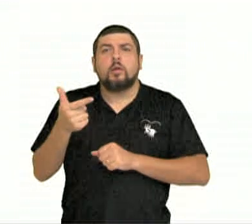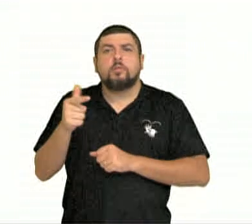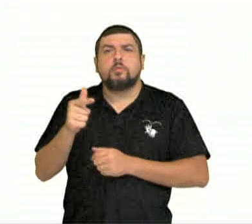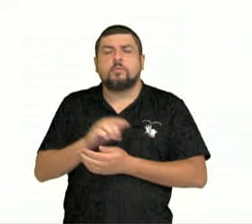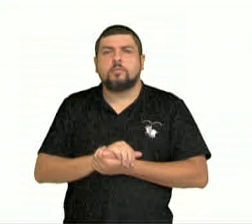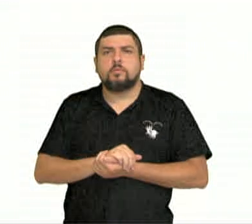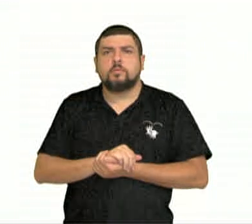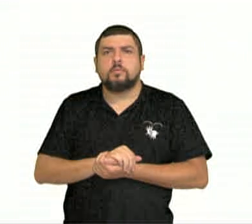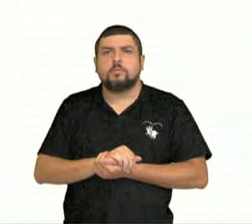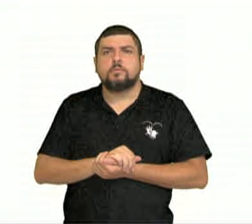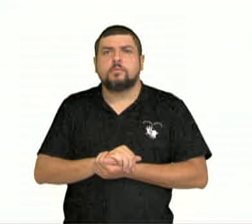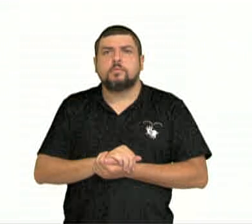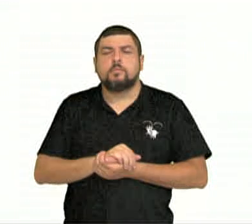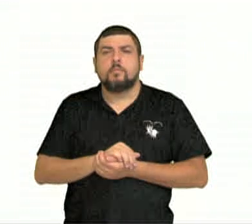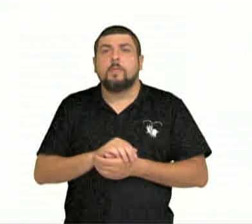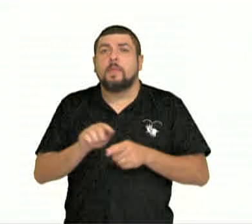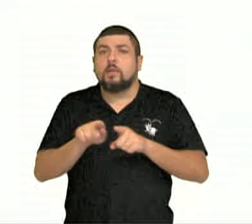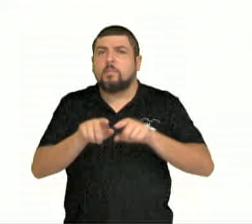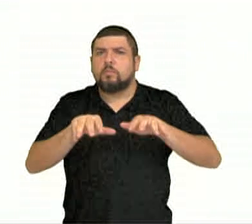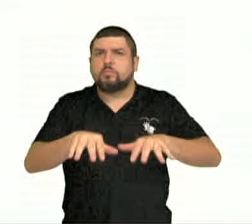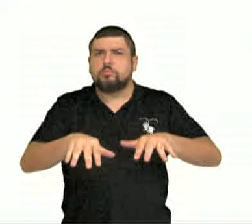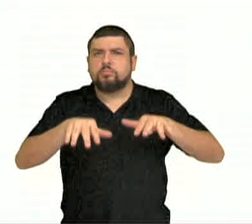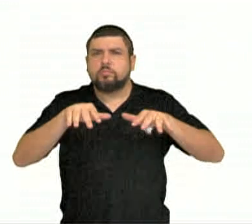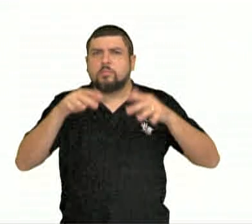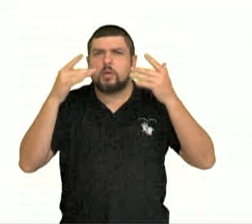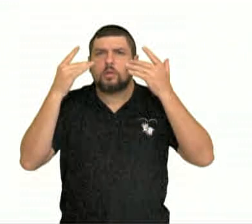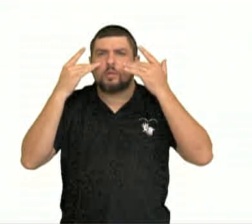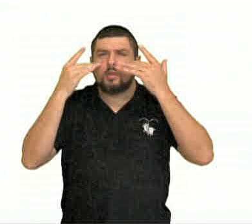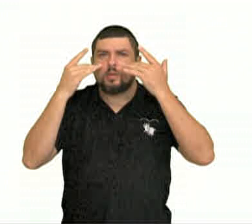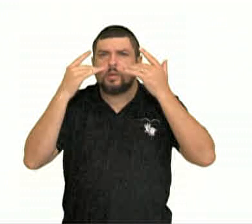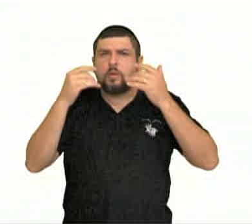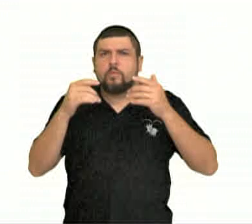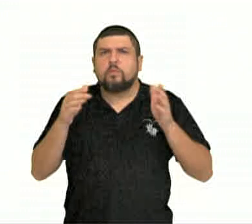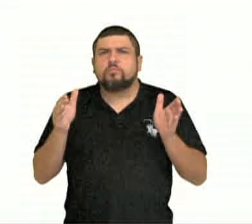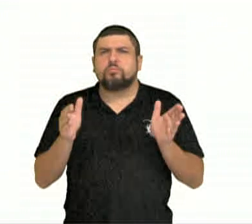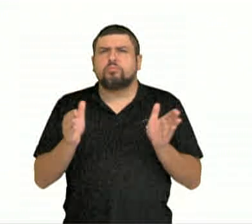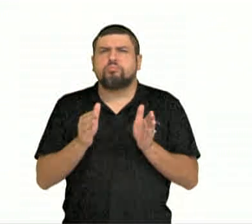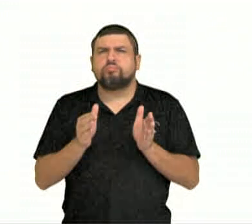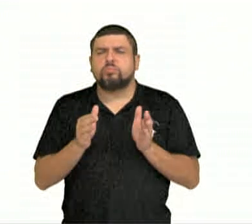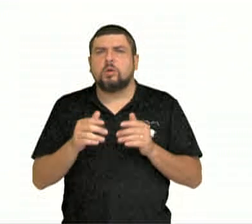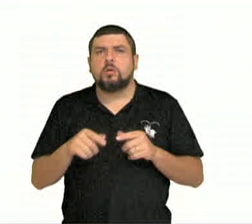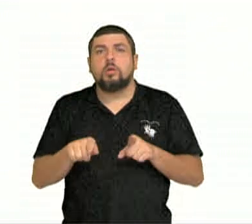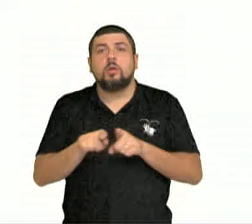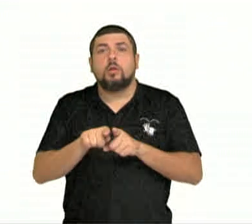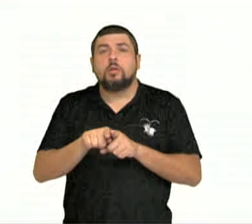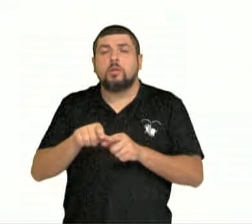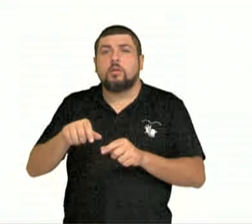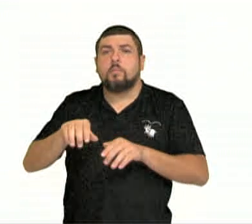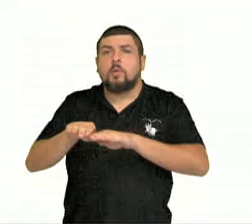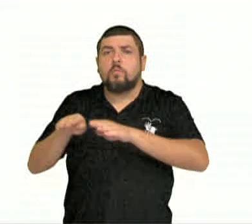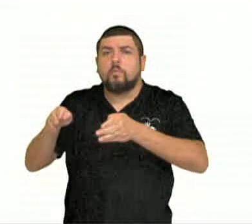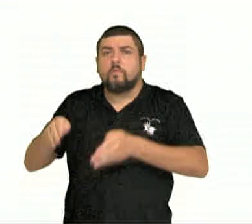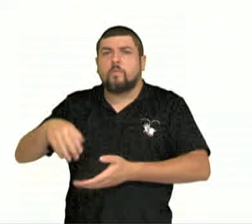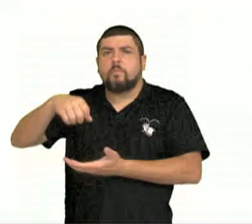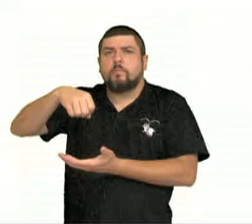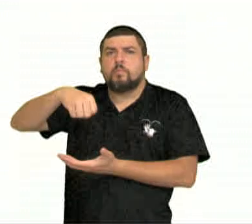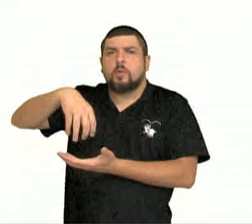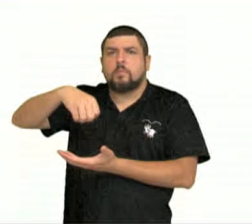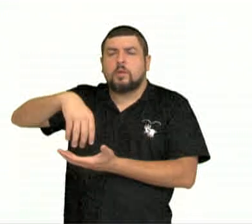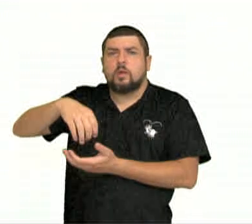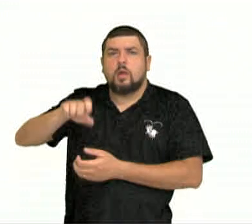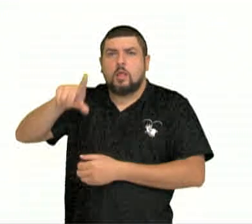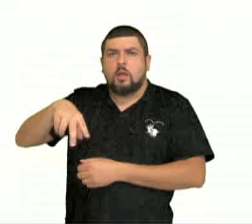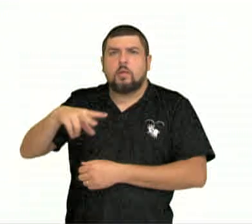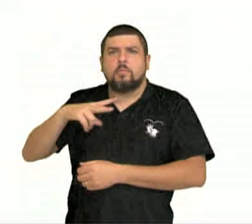Nosso auditório não comporta 10% de nossos alunos e a xerox oferecida, além de ser privada e